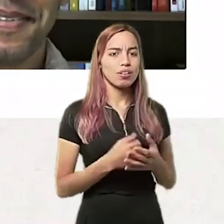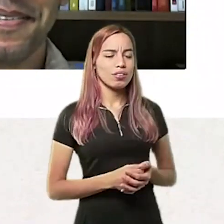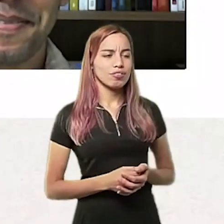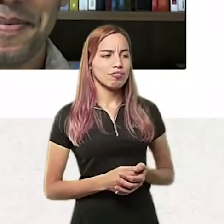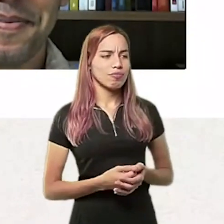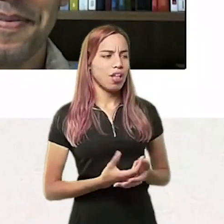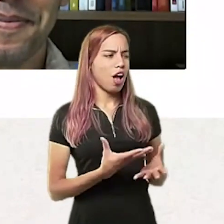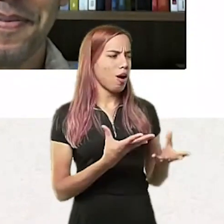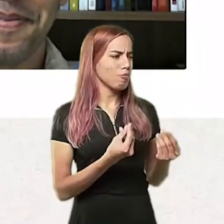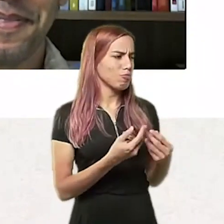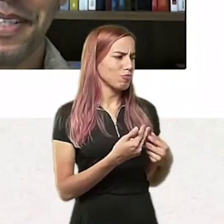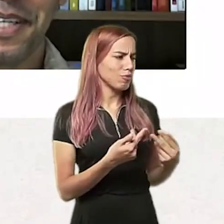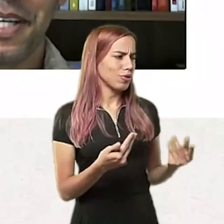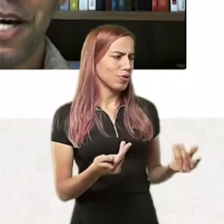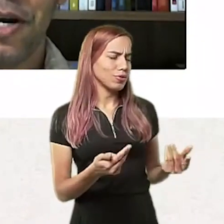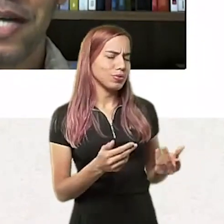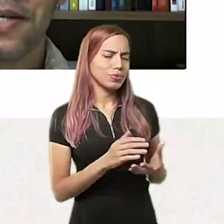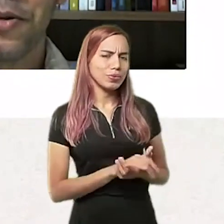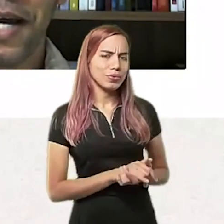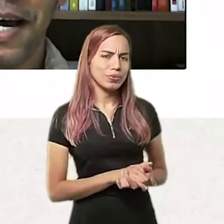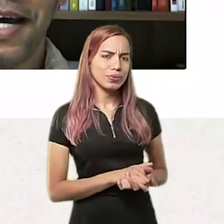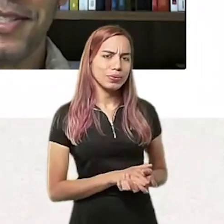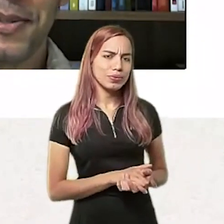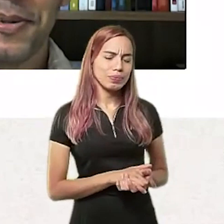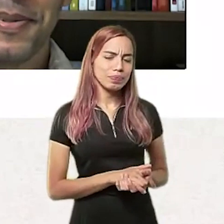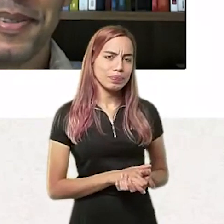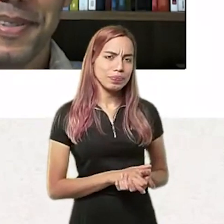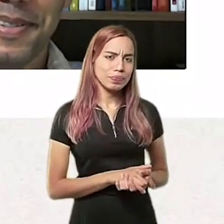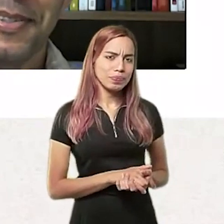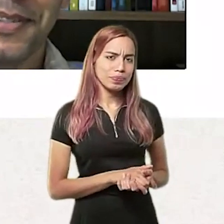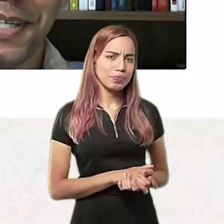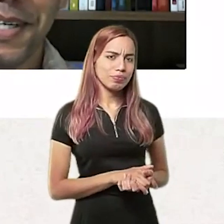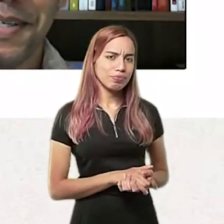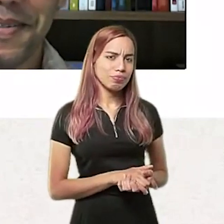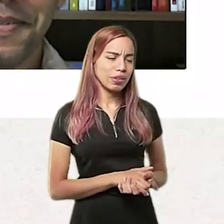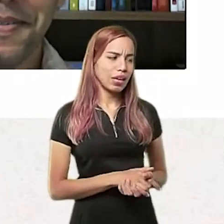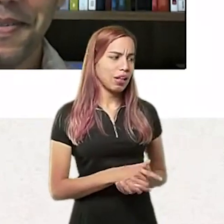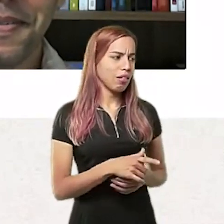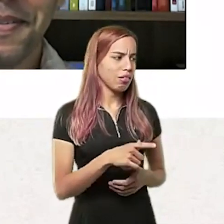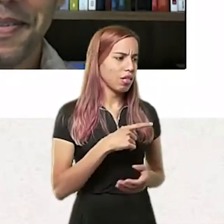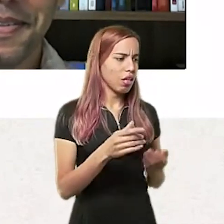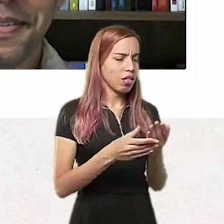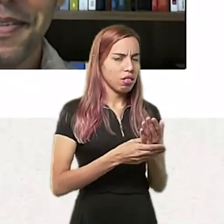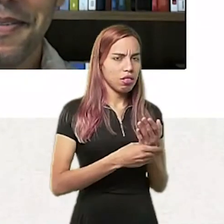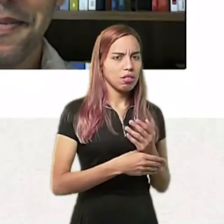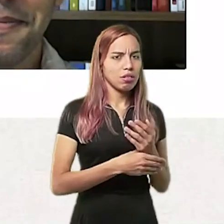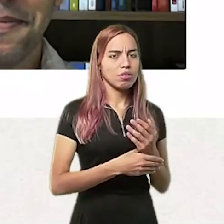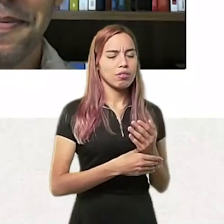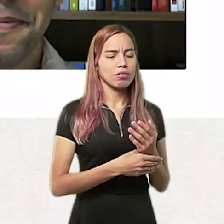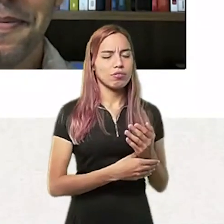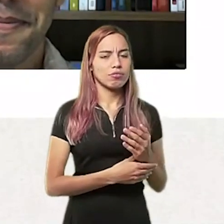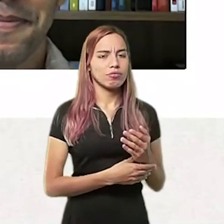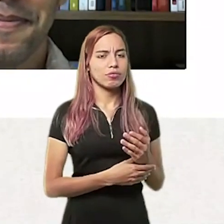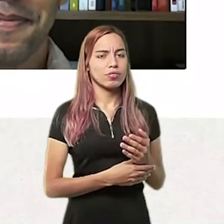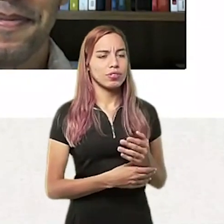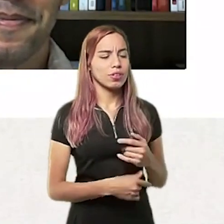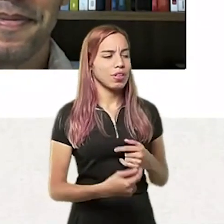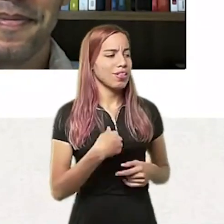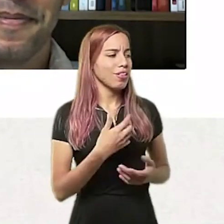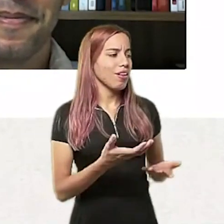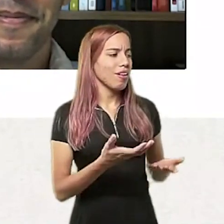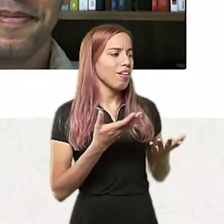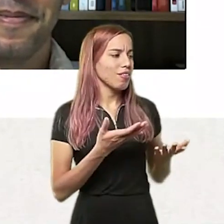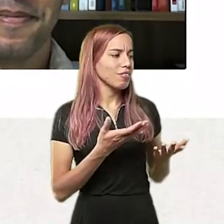que está no Coração do Carrasco. Sim. Eu quero ver aqui quem